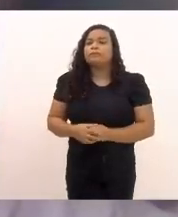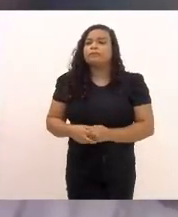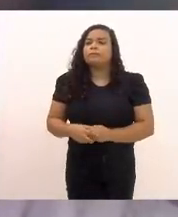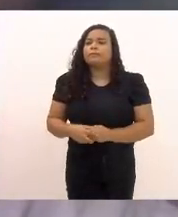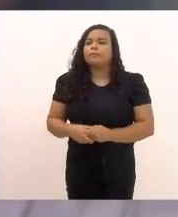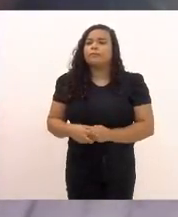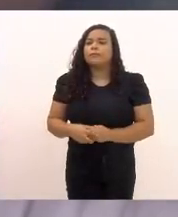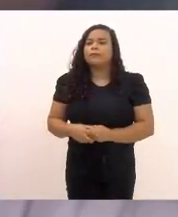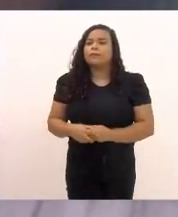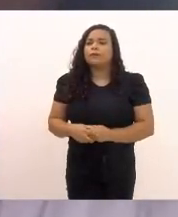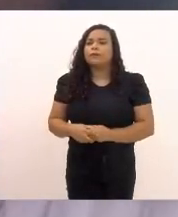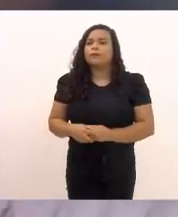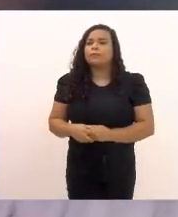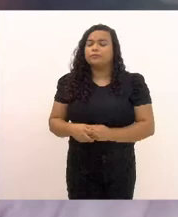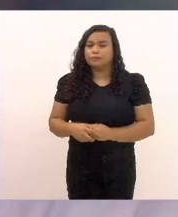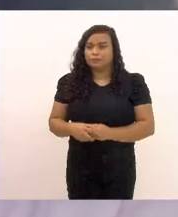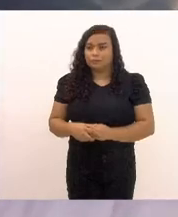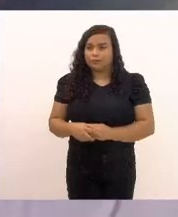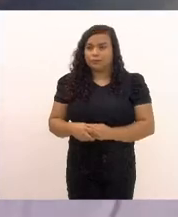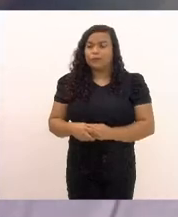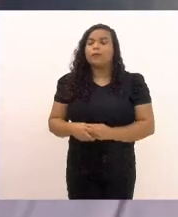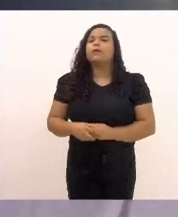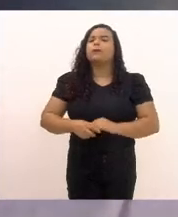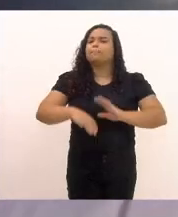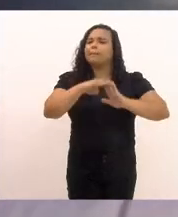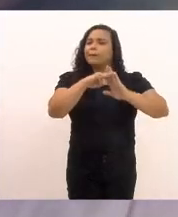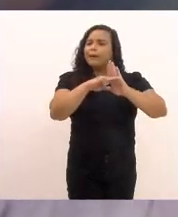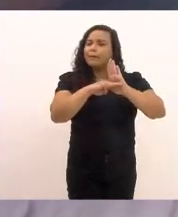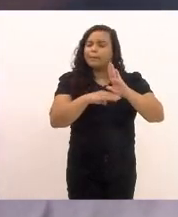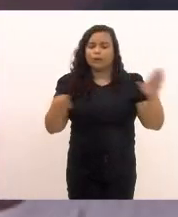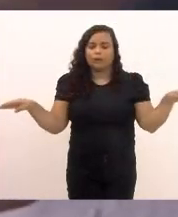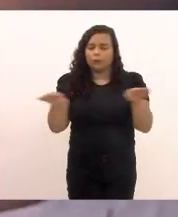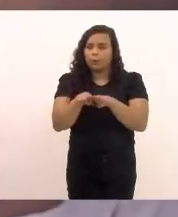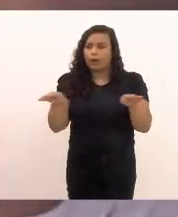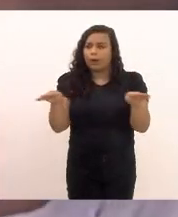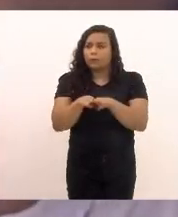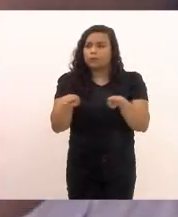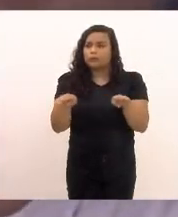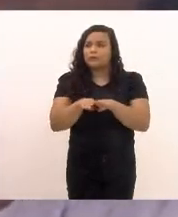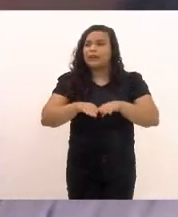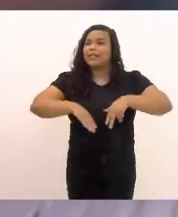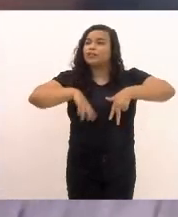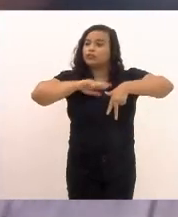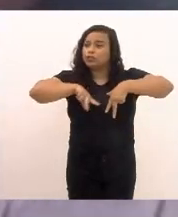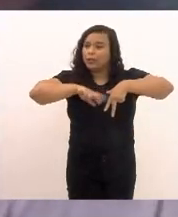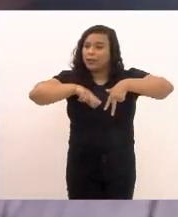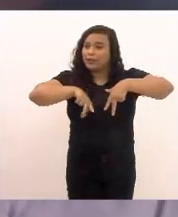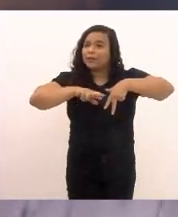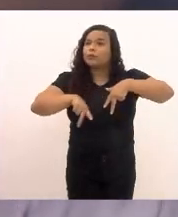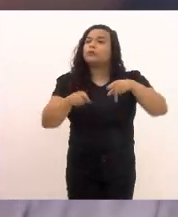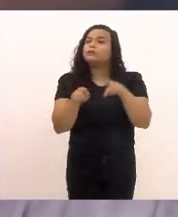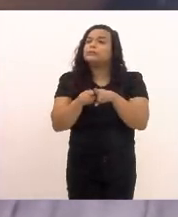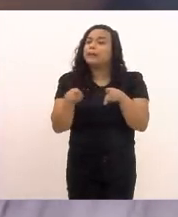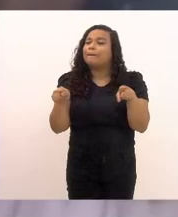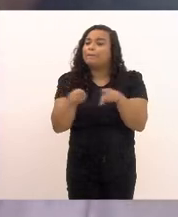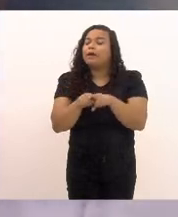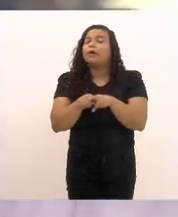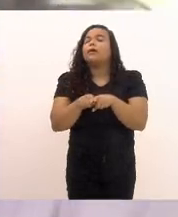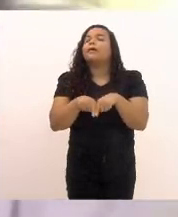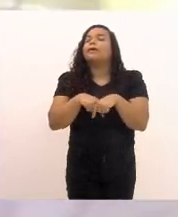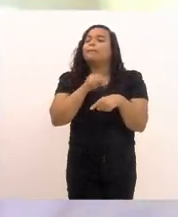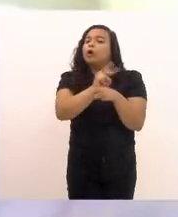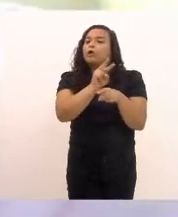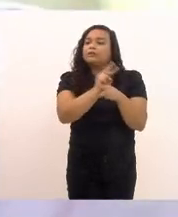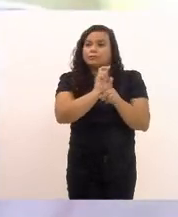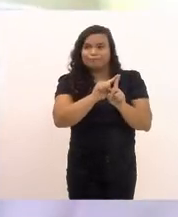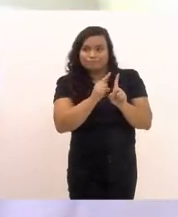a consonância com os princípios constitucionais de igualdade de gênero, de proteção à maternidade e dignidade da mulher no